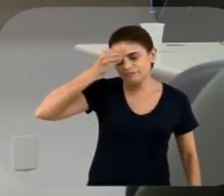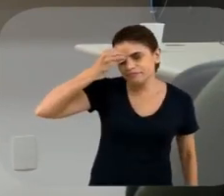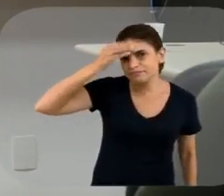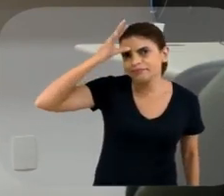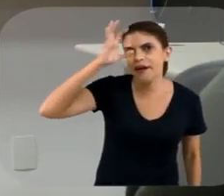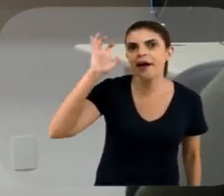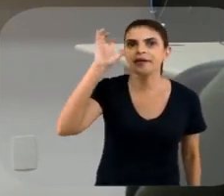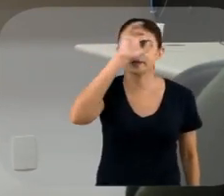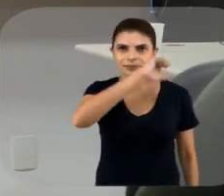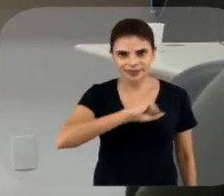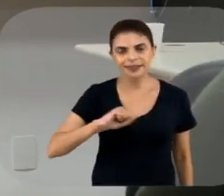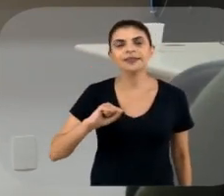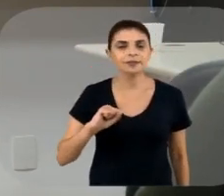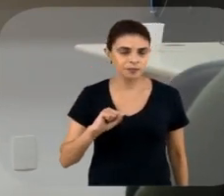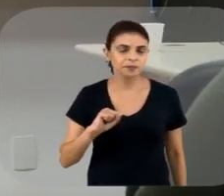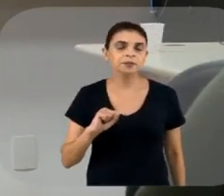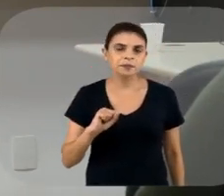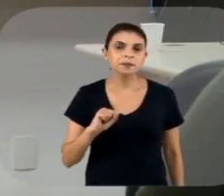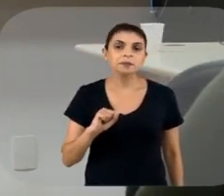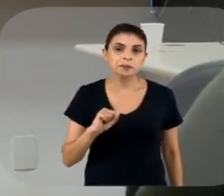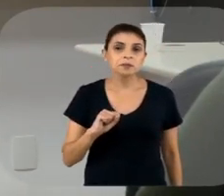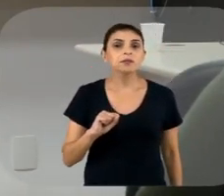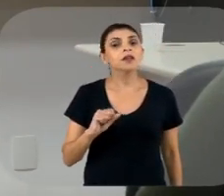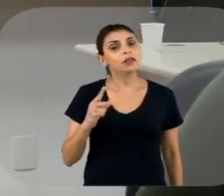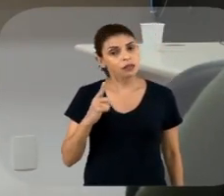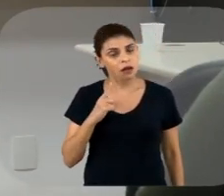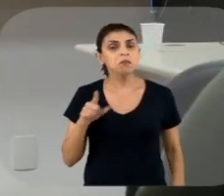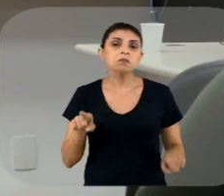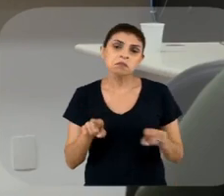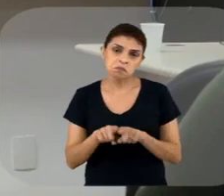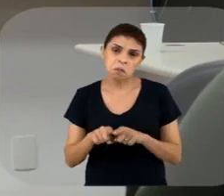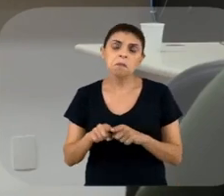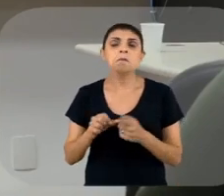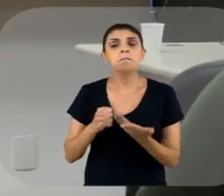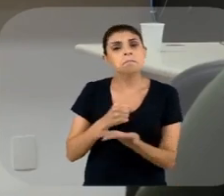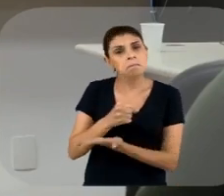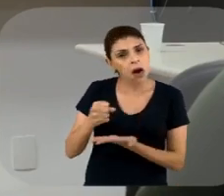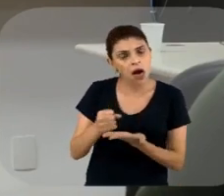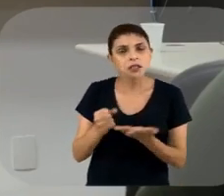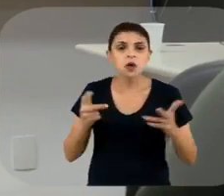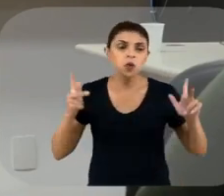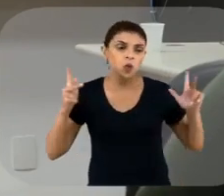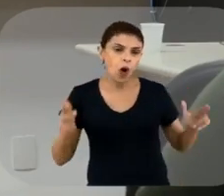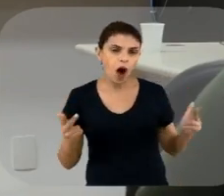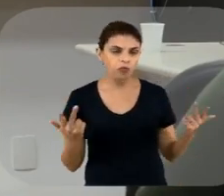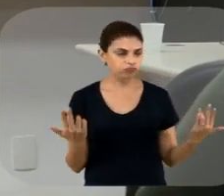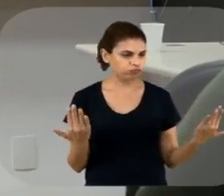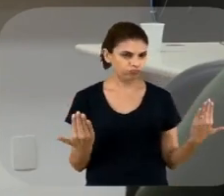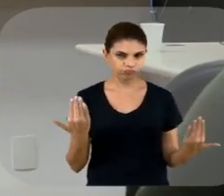Então tem esse olhar focado para isso e se baseia também, assim como no outro,